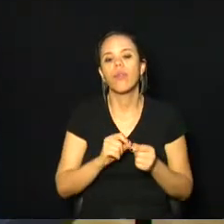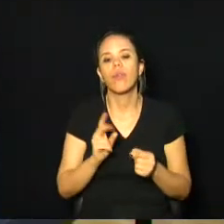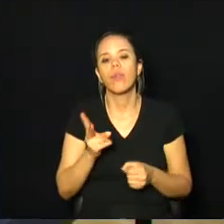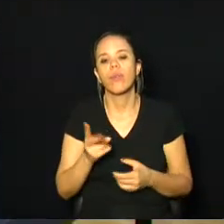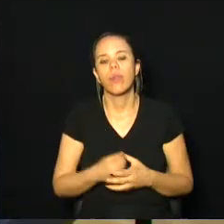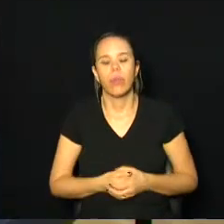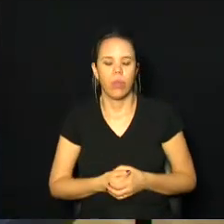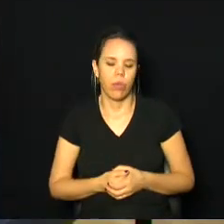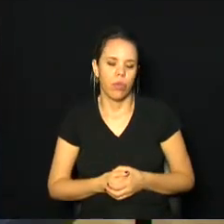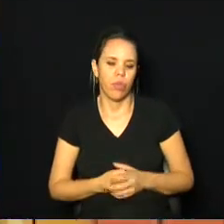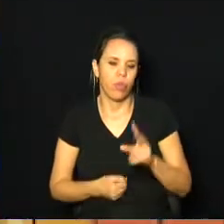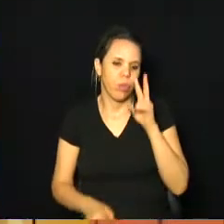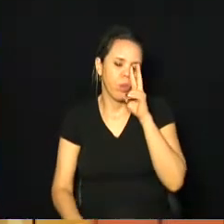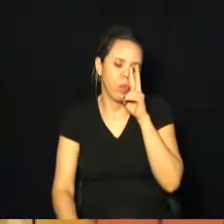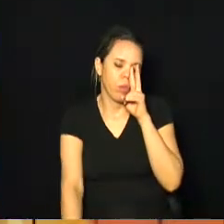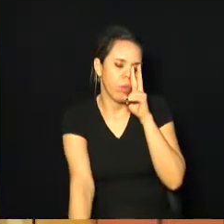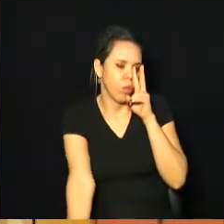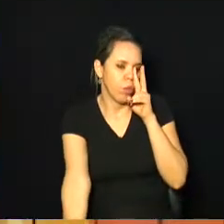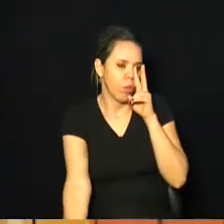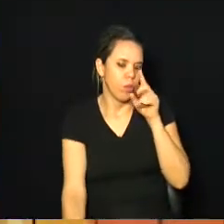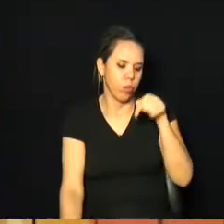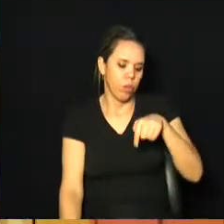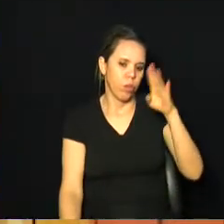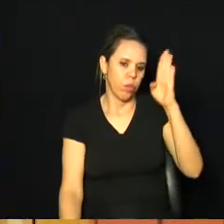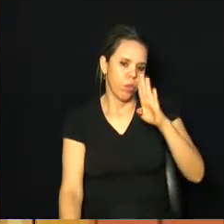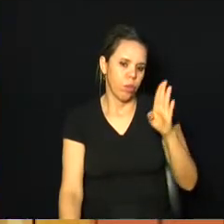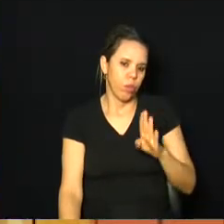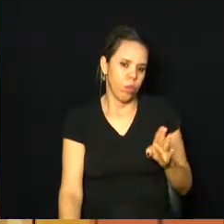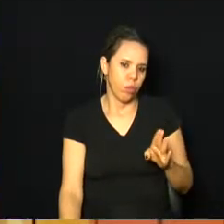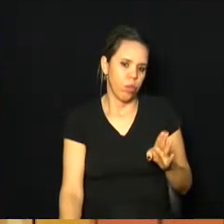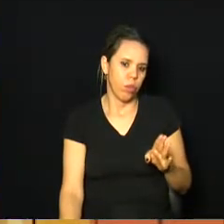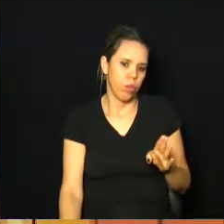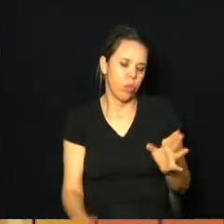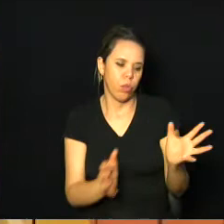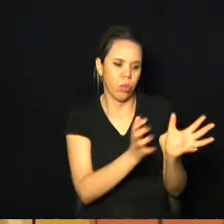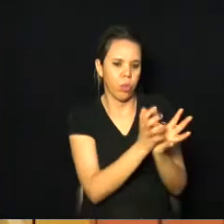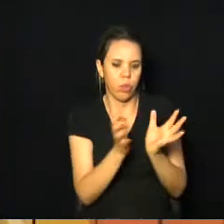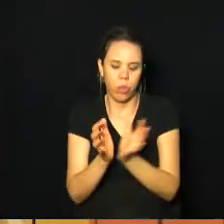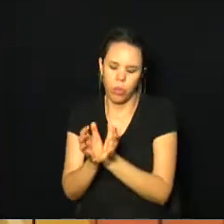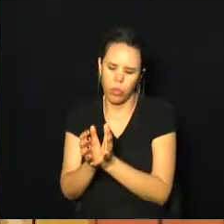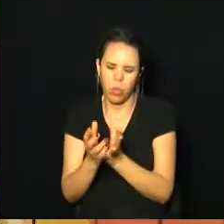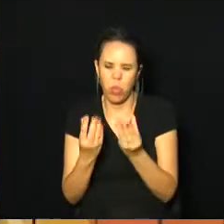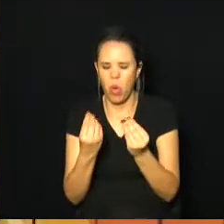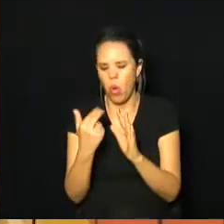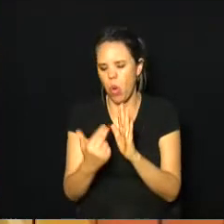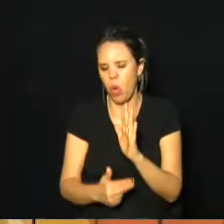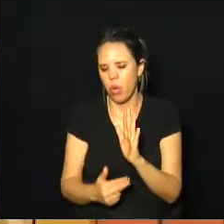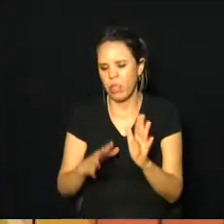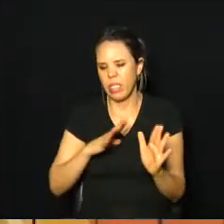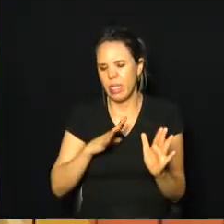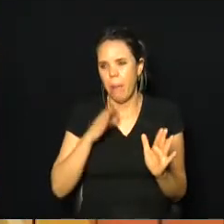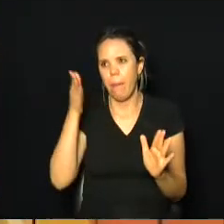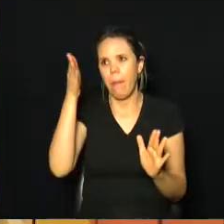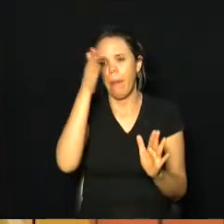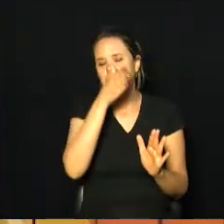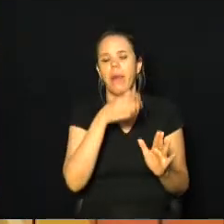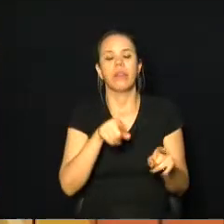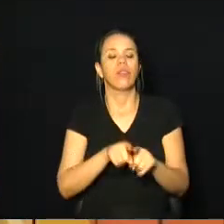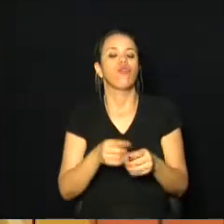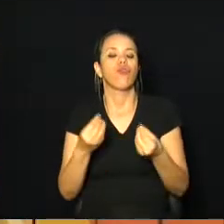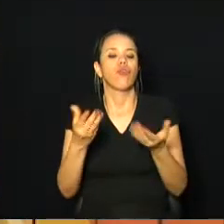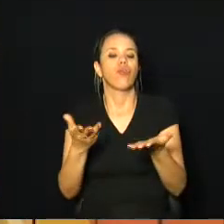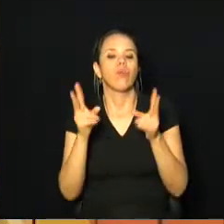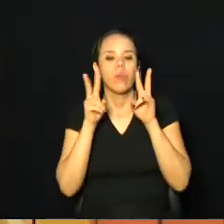sempre foi muito forte, e mesmo aqui no Brasil, né, passando por clubes, Santa Cruz, Suzano, Maringá, São Paulo, te dá